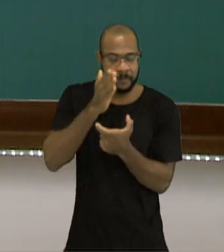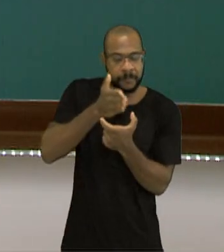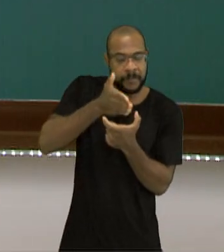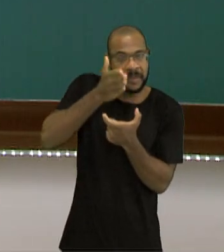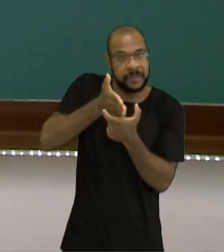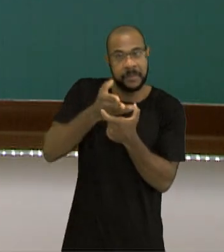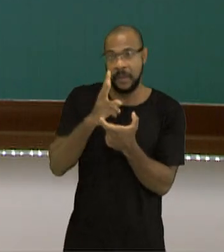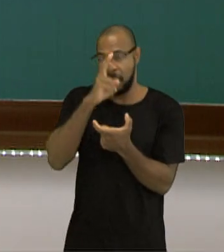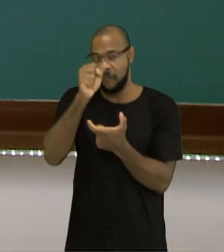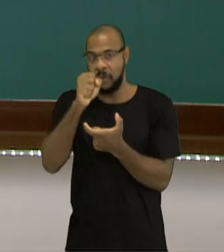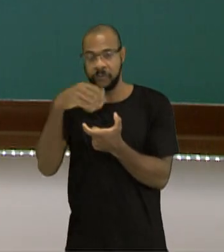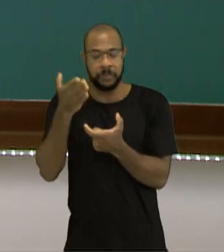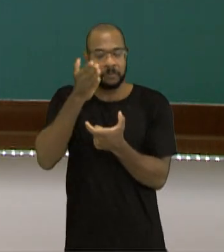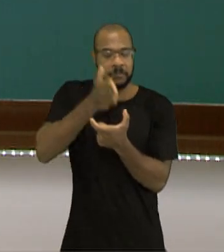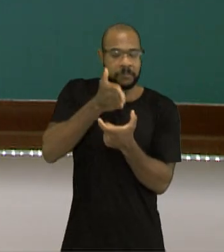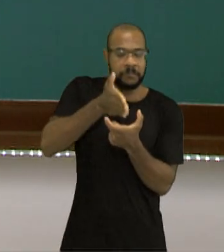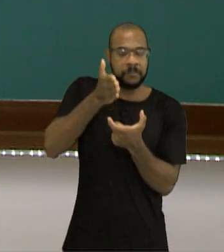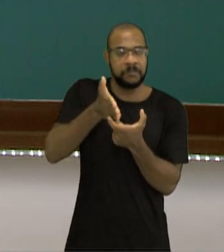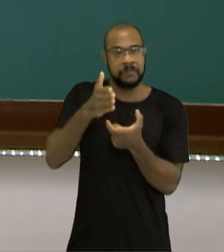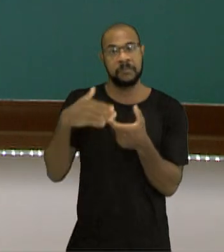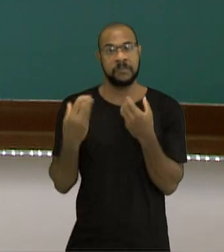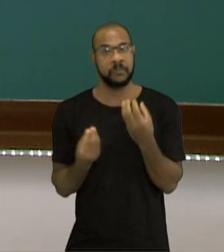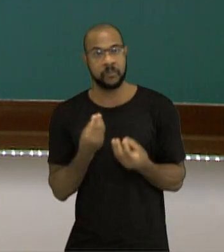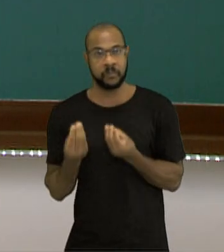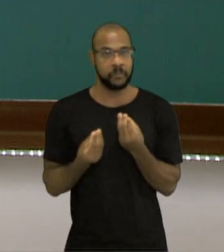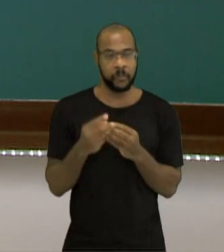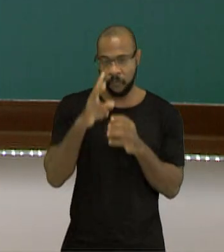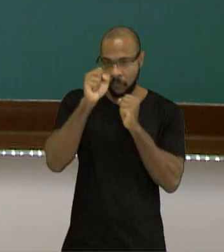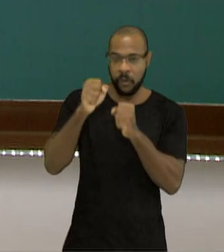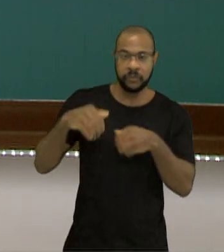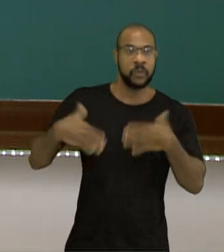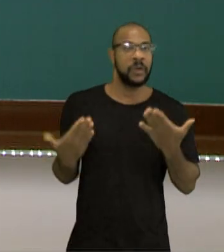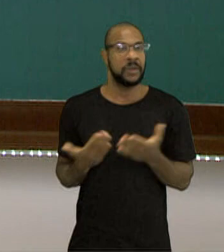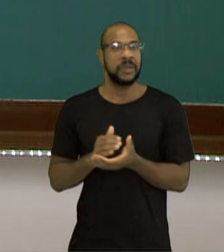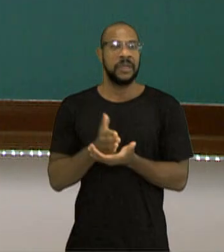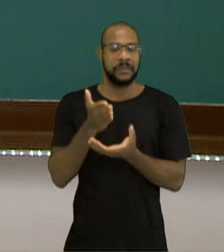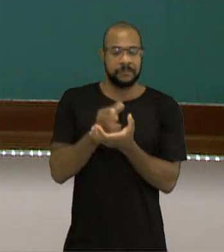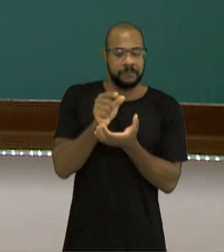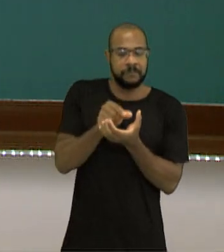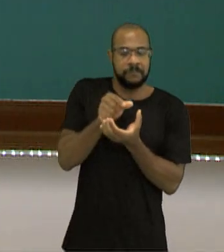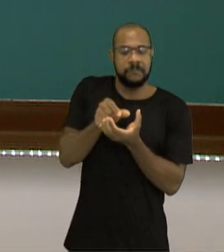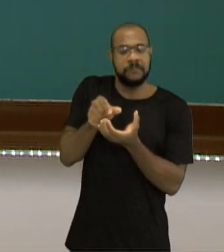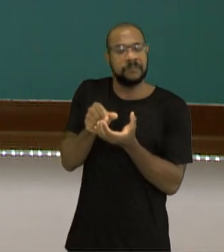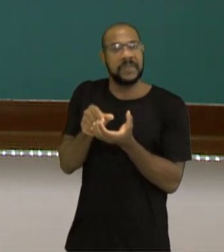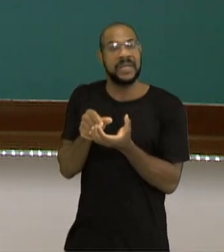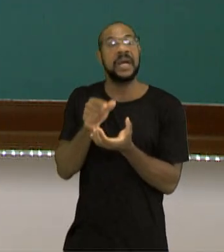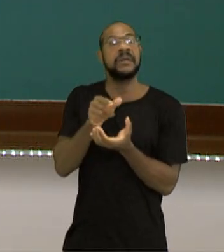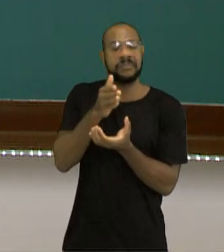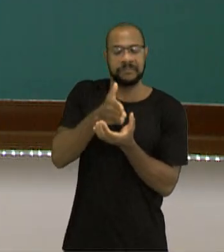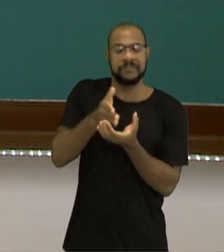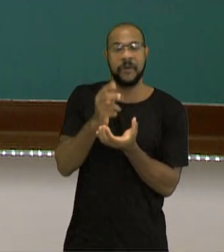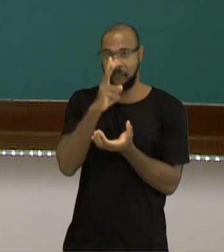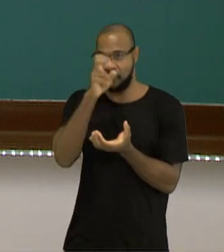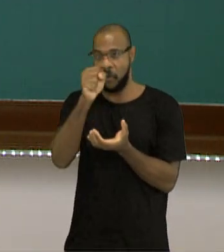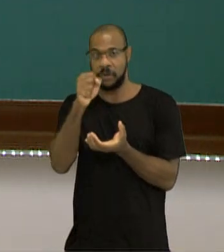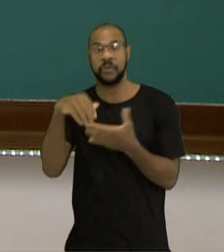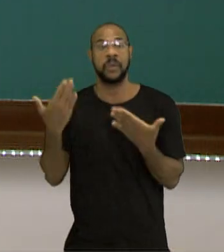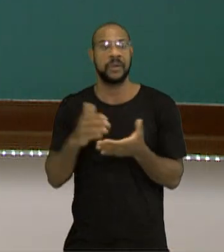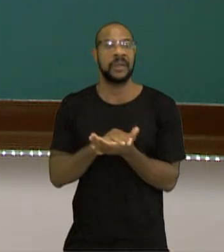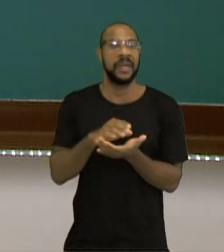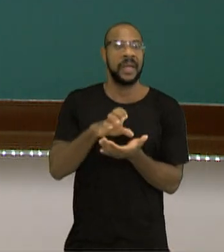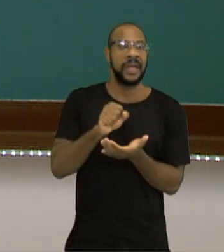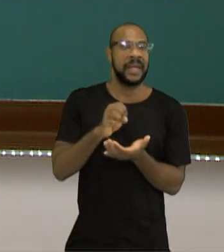das palavras. Ai, professora, esqueci já o que é sílaba tônica. Sílaba forte. Então, ó,